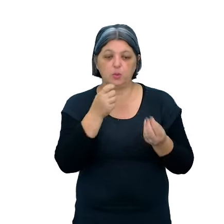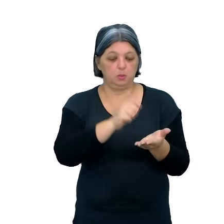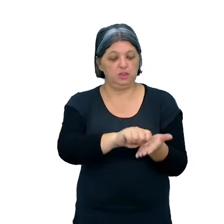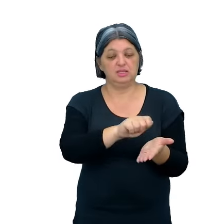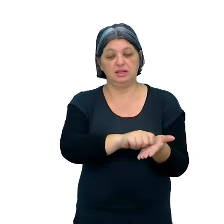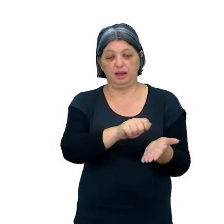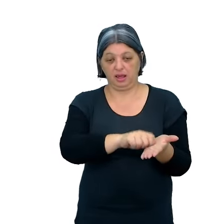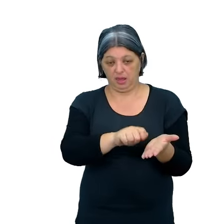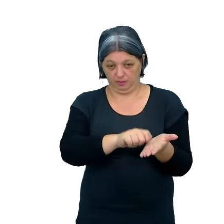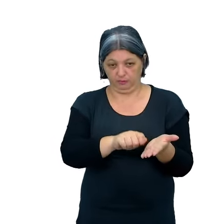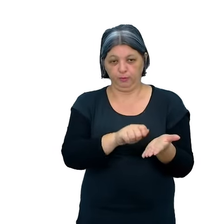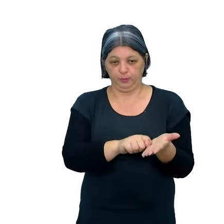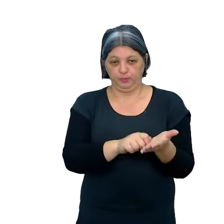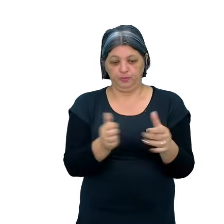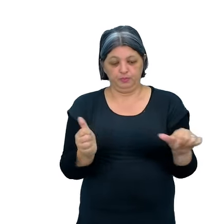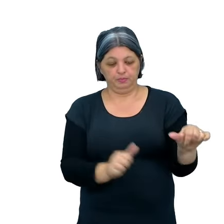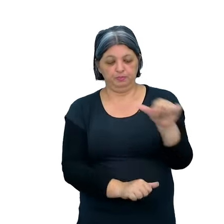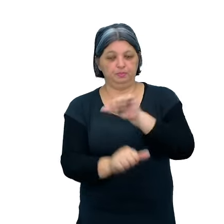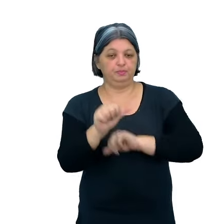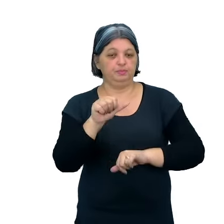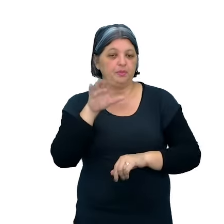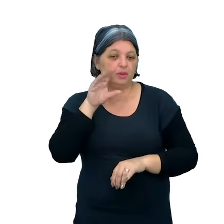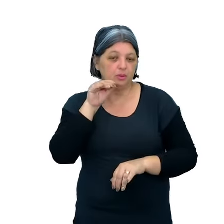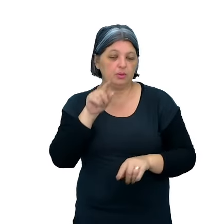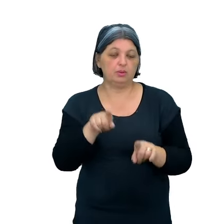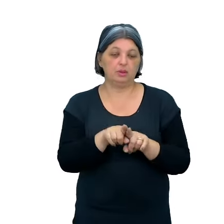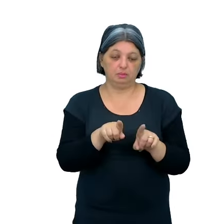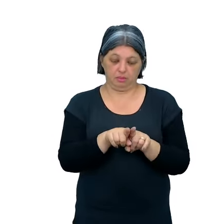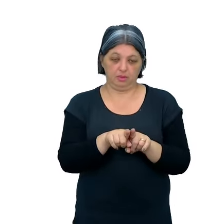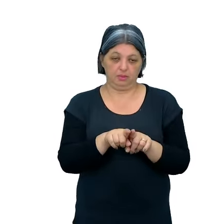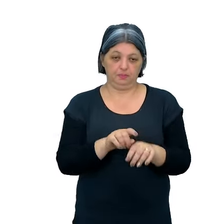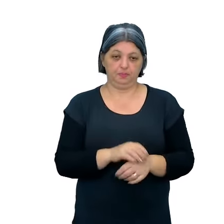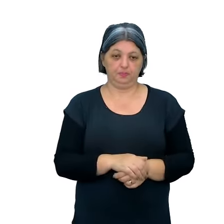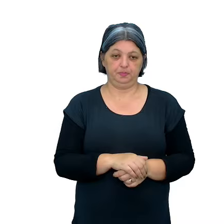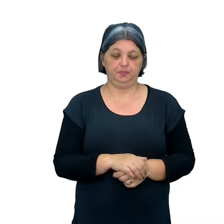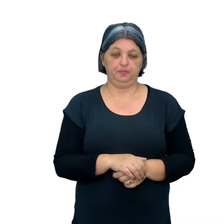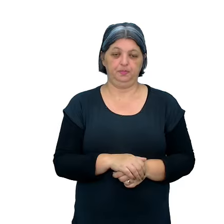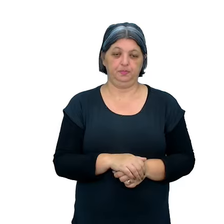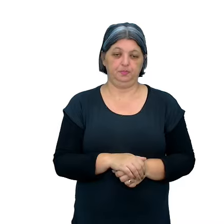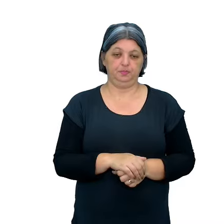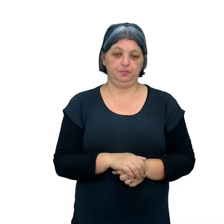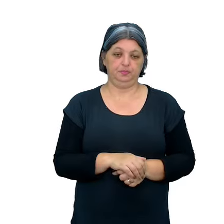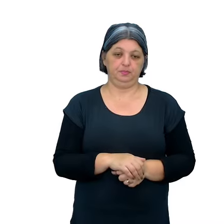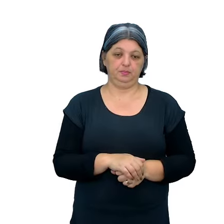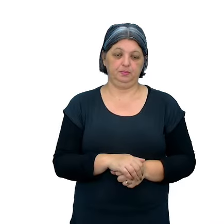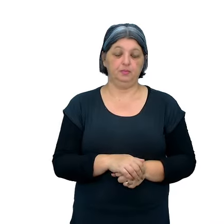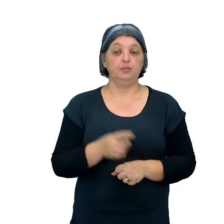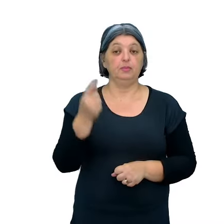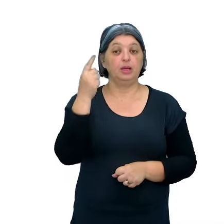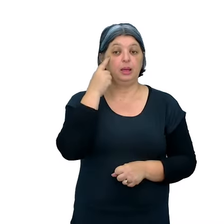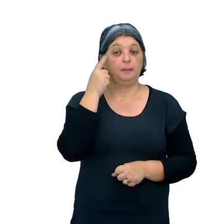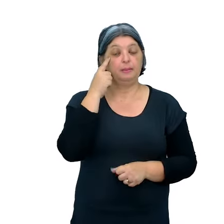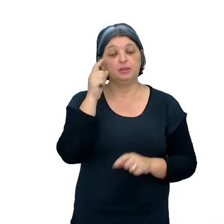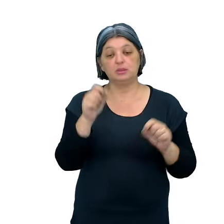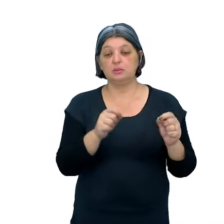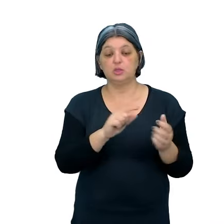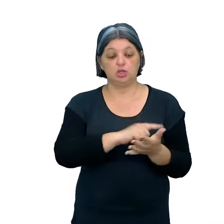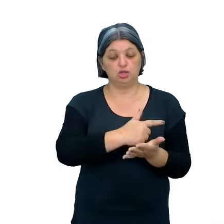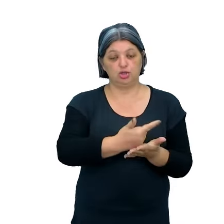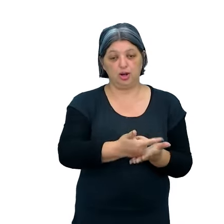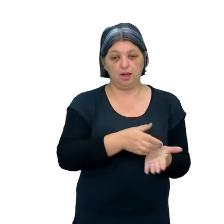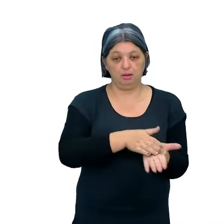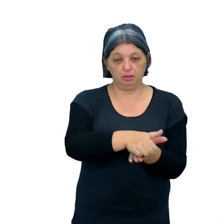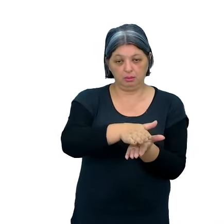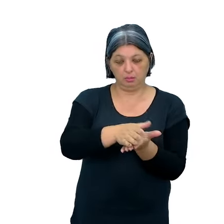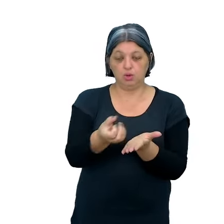do campo da oralidade e vai para a produção escrita, também pensando se um jornal impresso